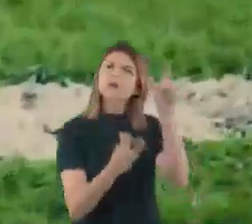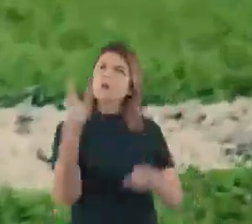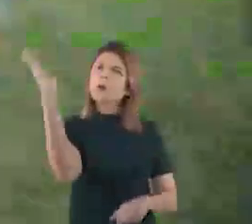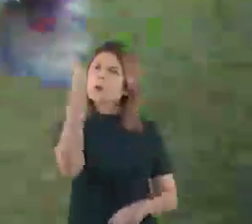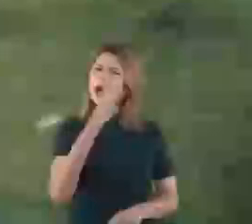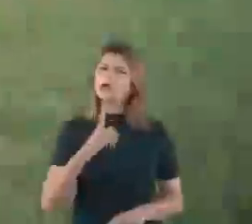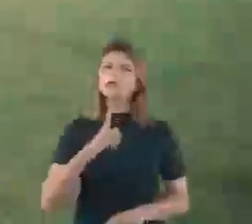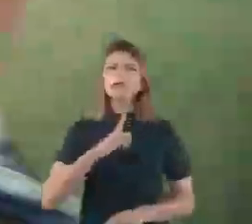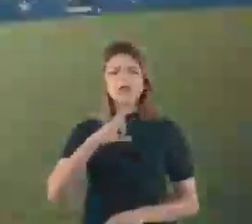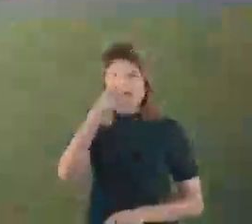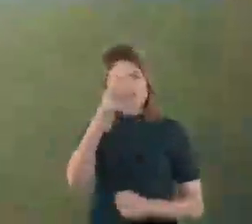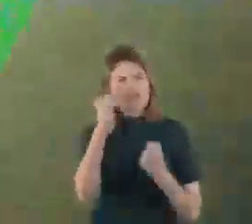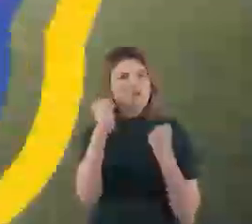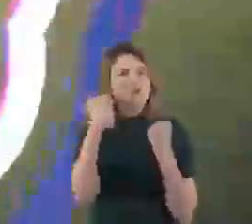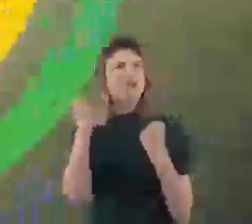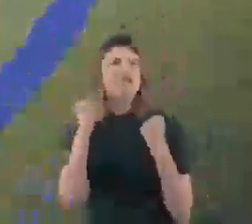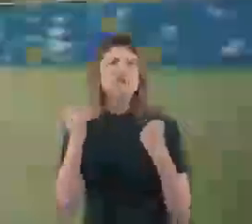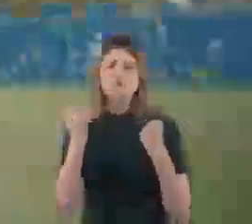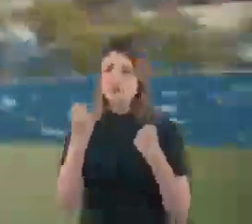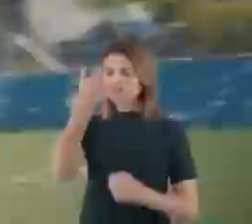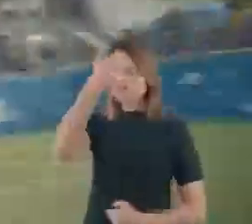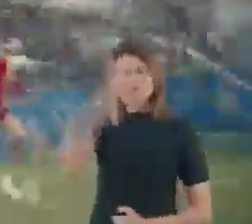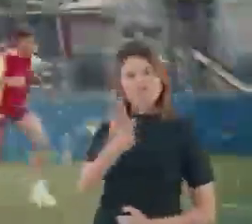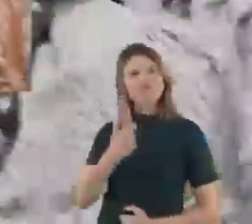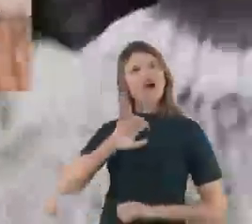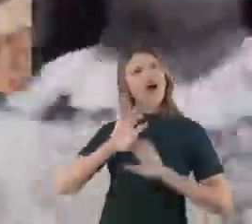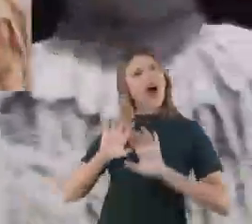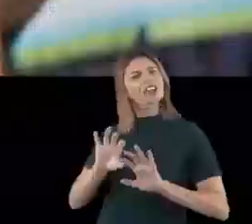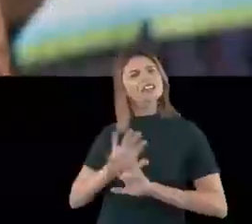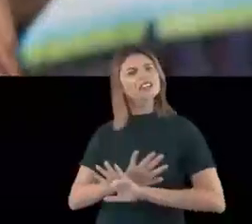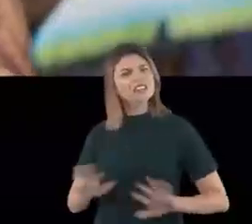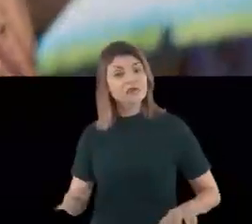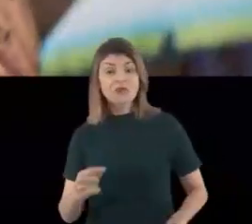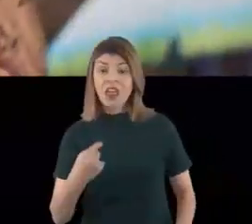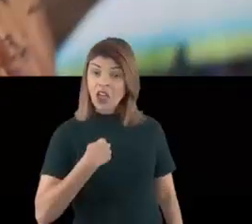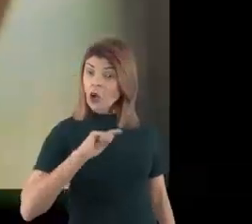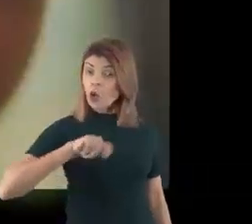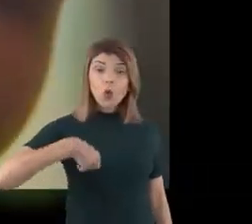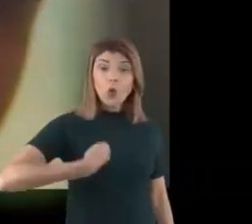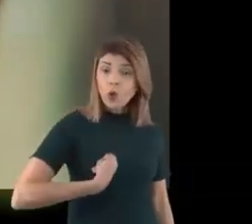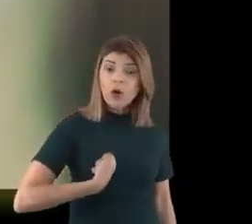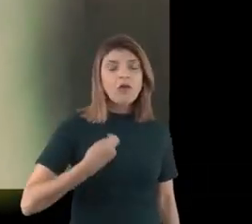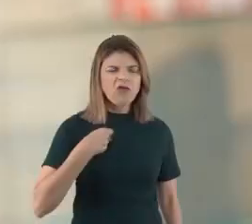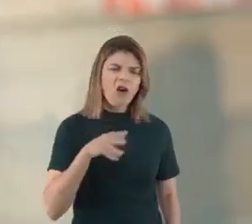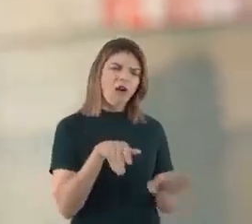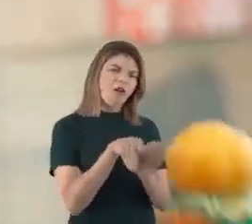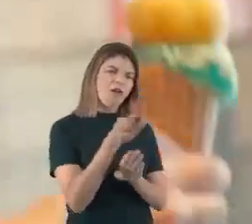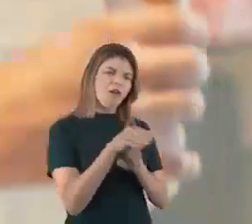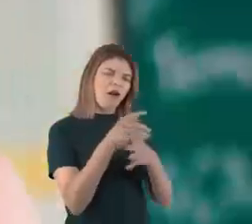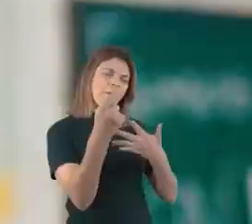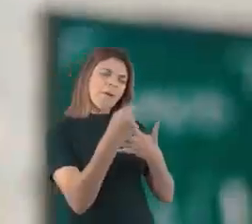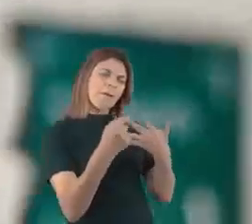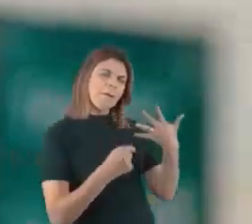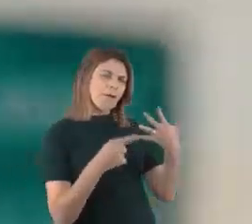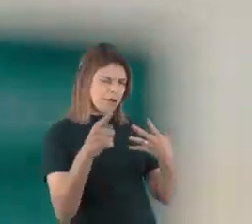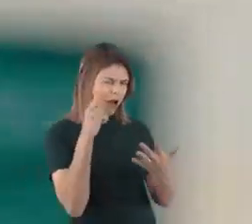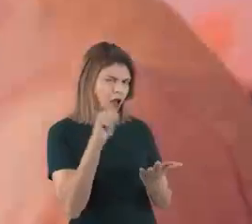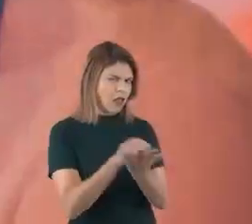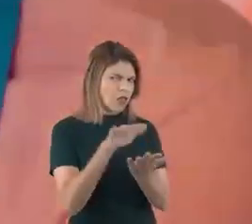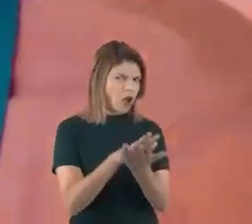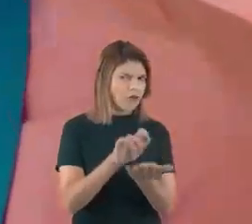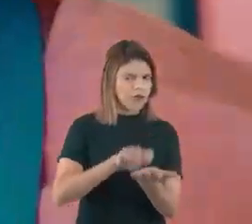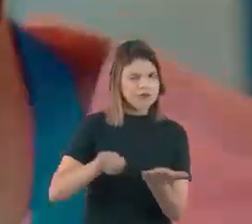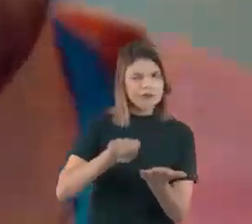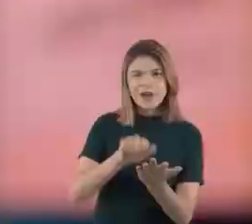Em seguida, inicia-se o vídeo institucional do governo brasileiro. Há pequenos vídeos diferentes que acompanham a narração, sendo eles pessoas